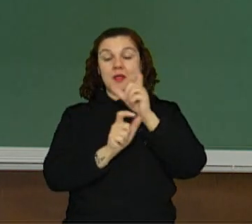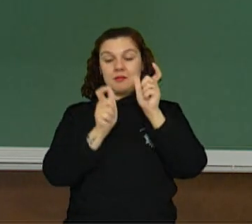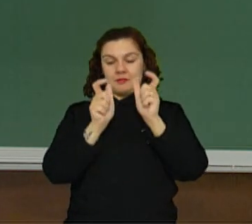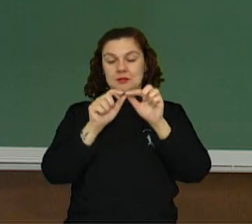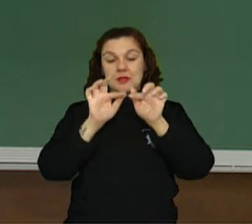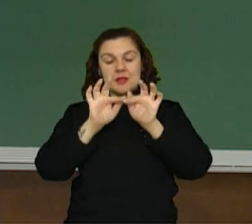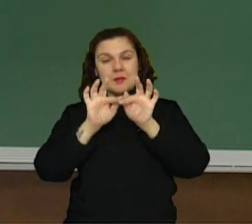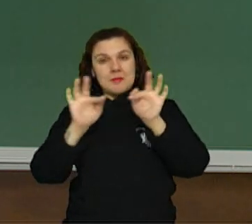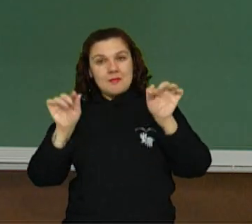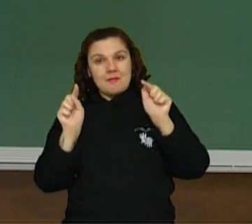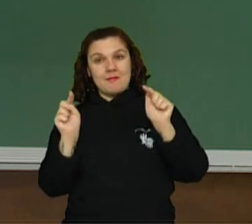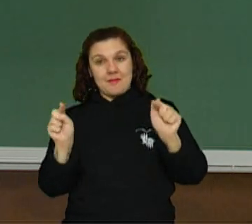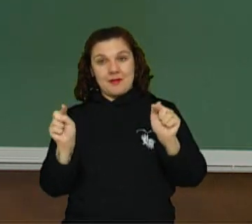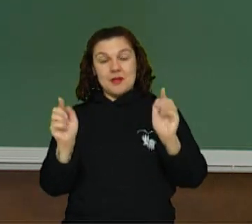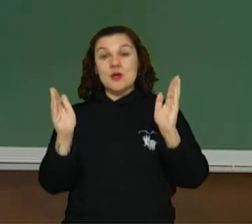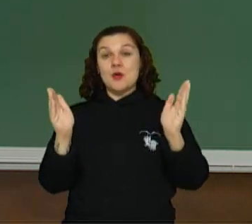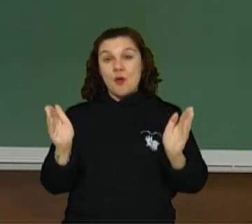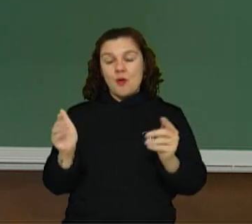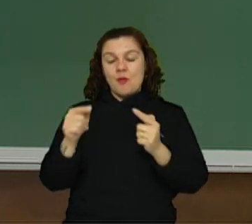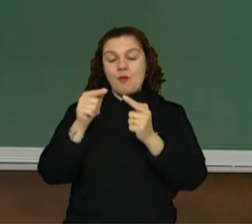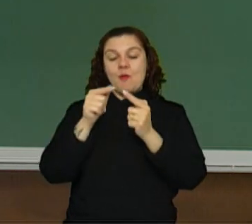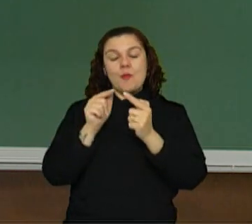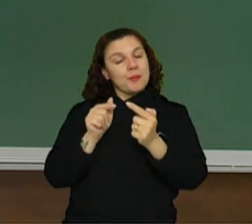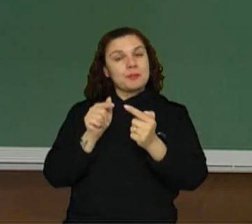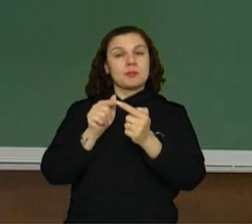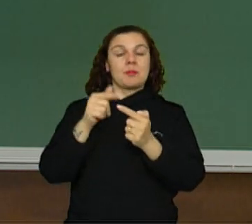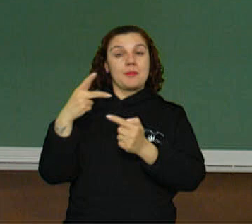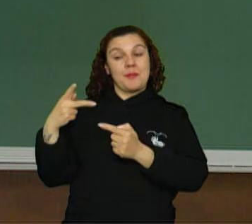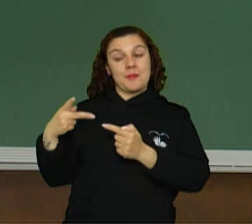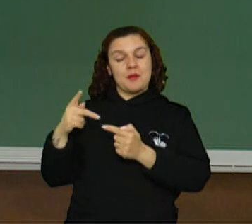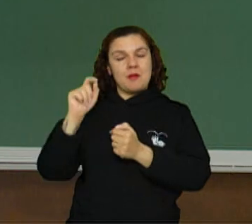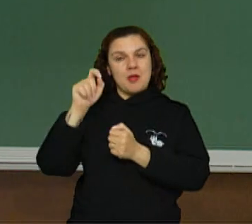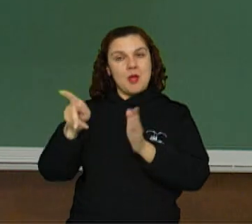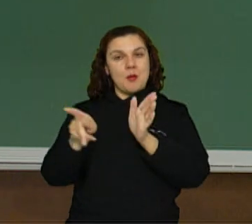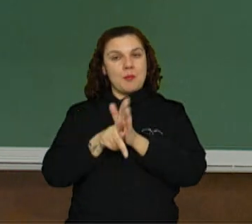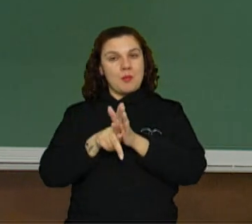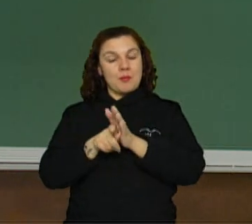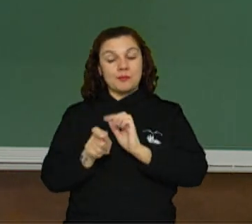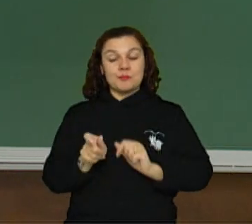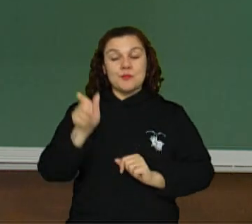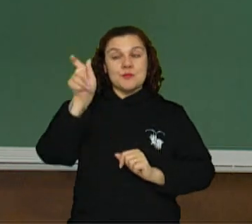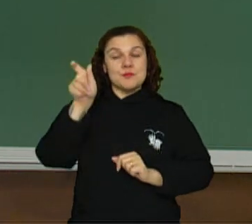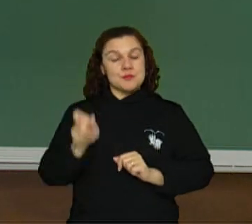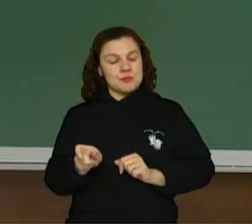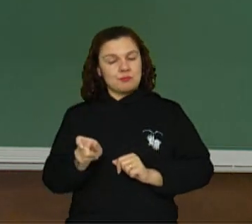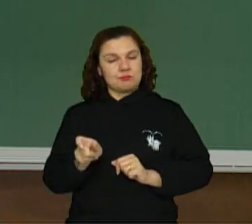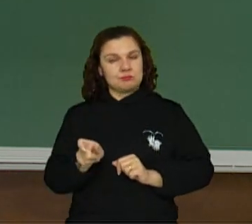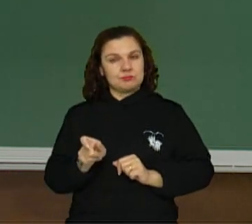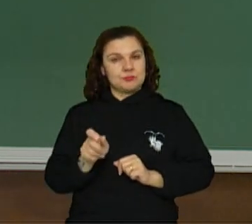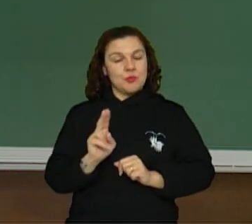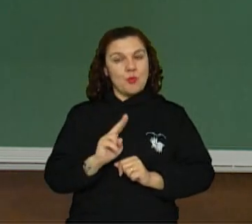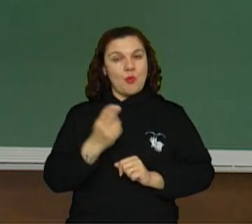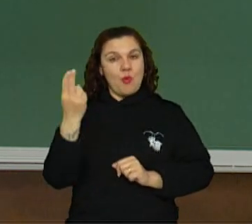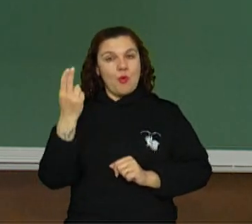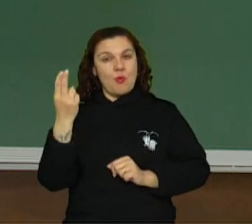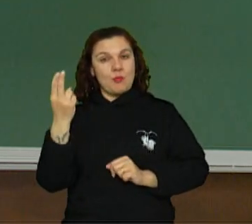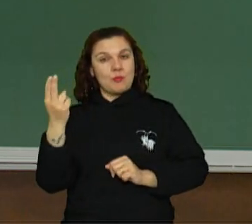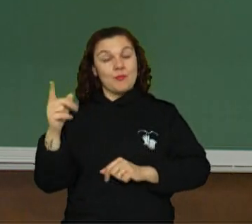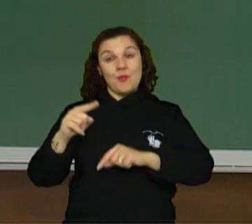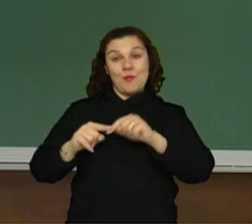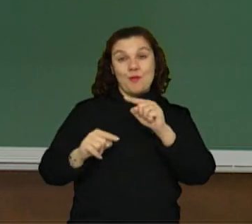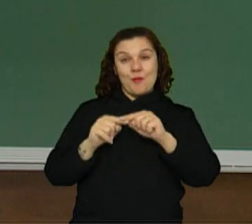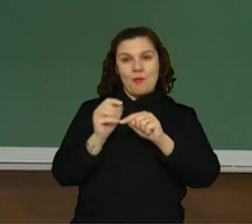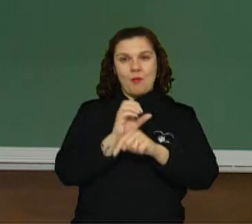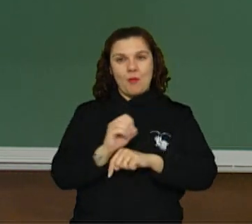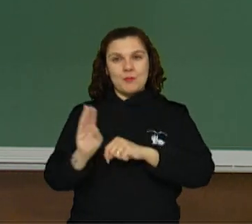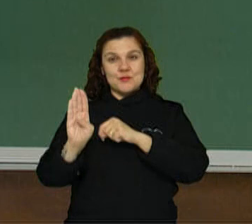oração, qual é o papel dela, para saber se ela é um sujeito, se ela é um objeto,